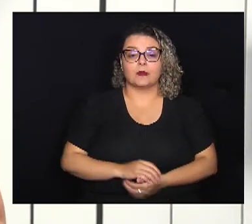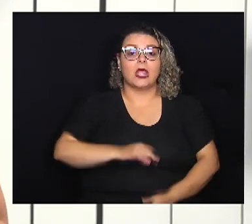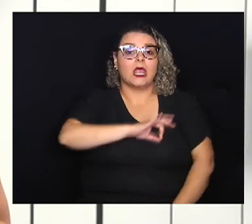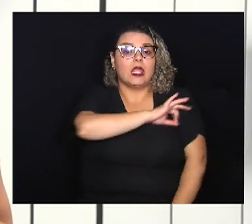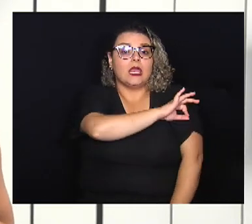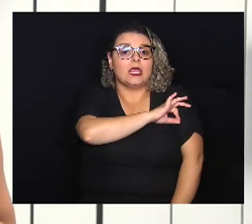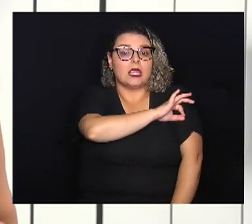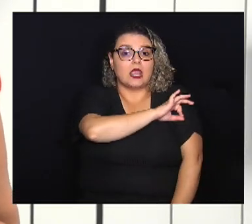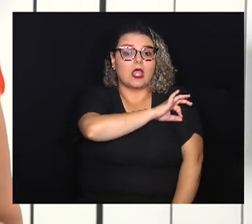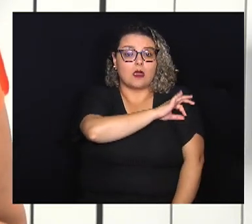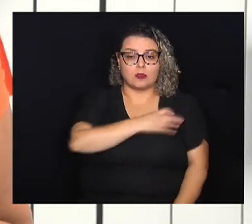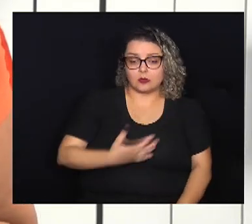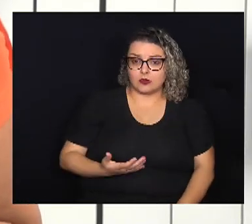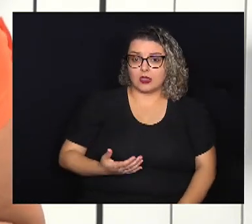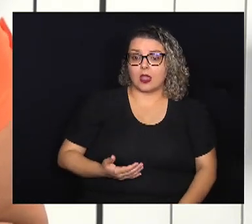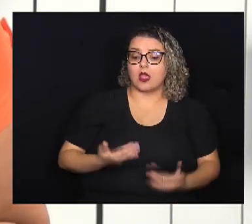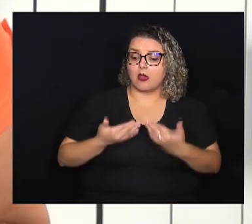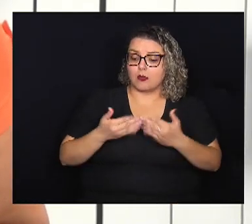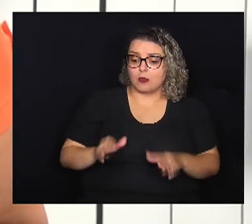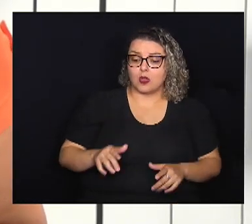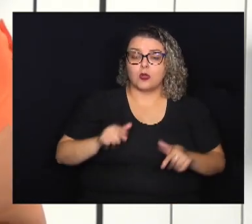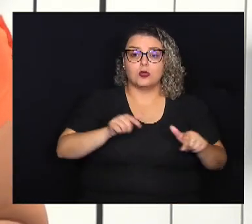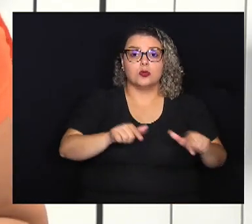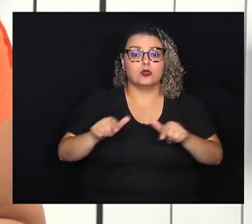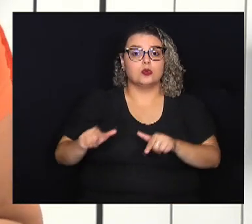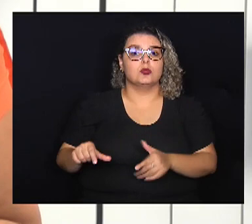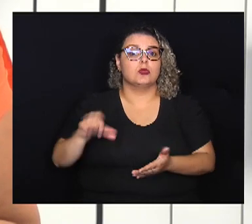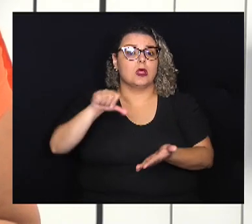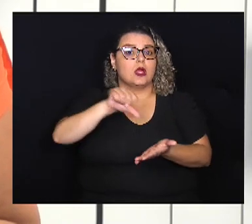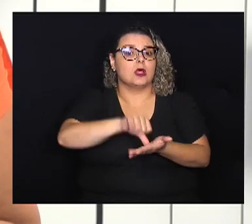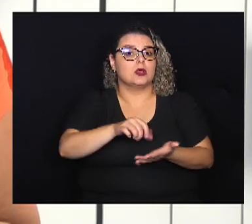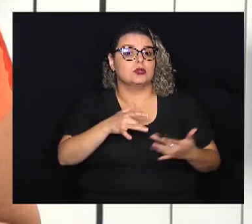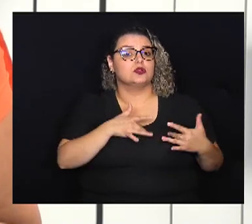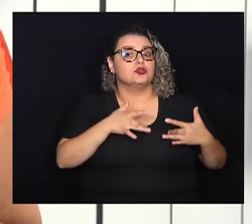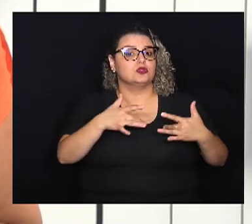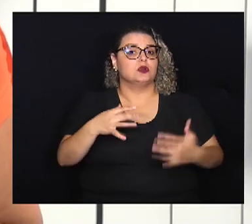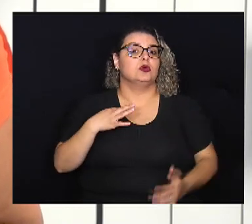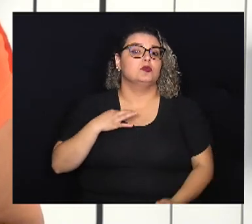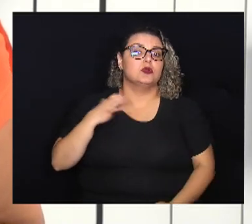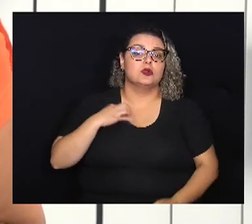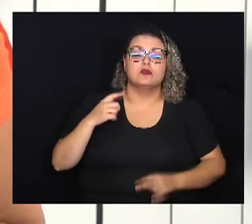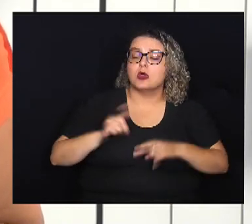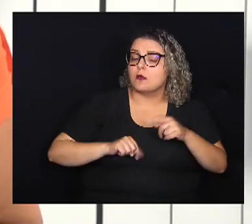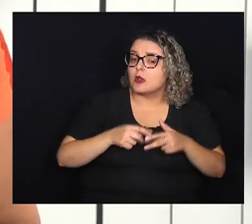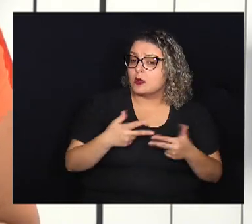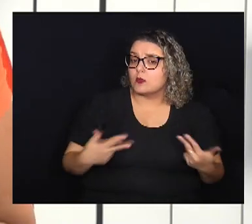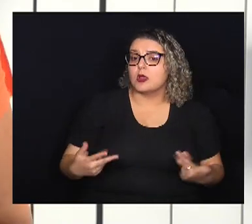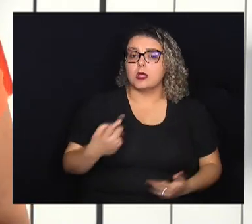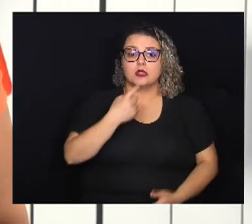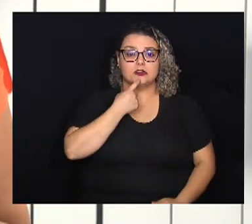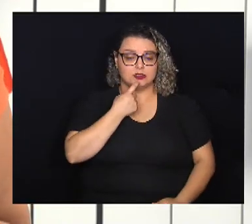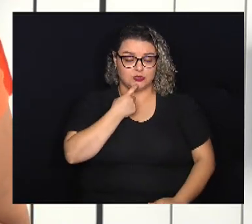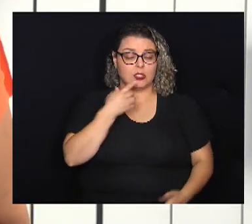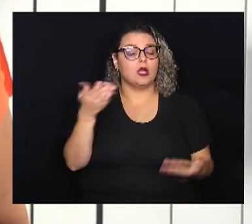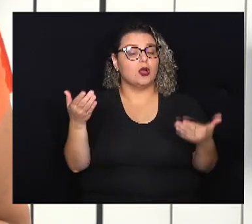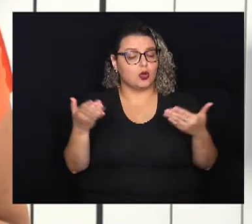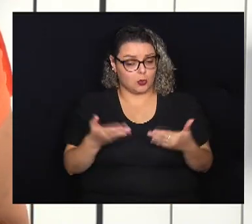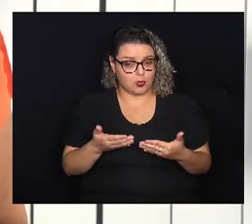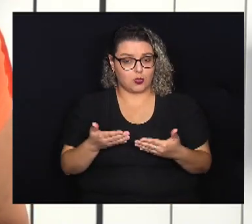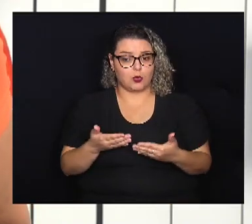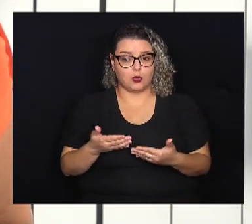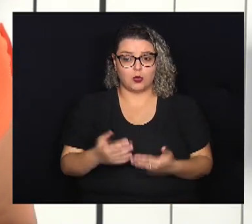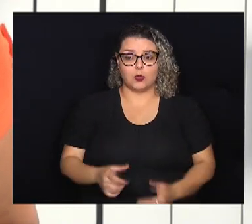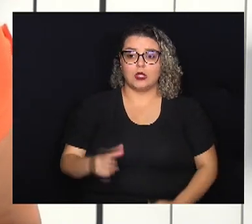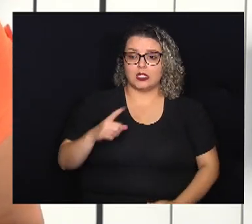instalou mais pontos de entrega voluntária para materiais recicláveis em Campinas. Agora, já são